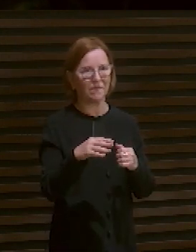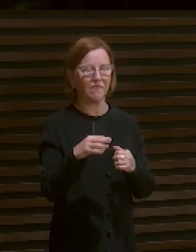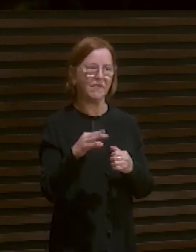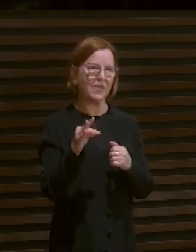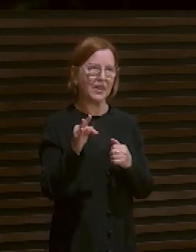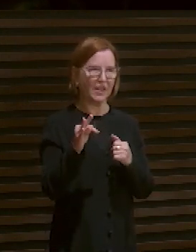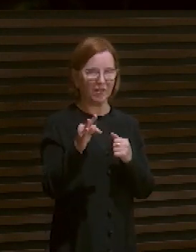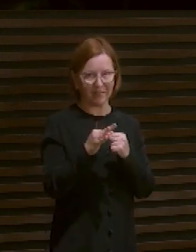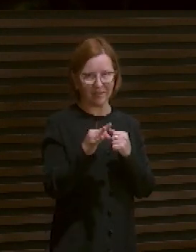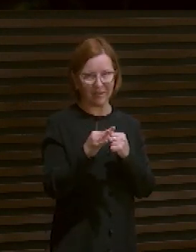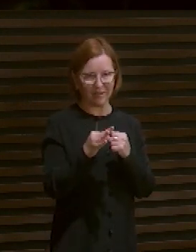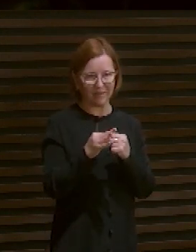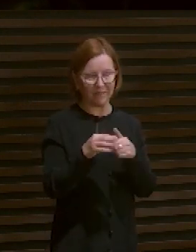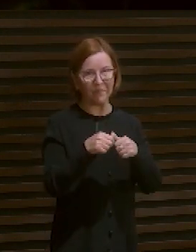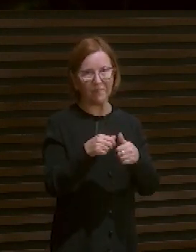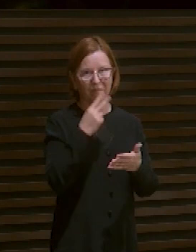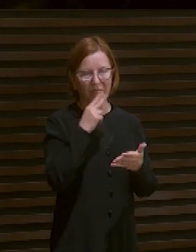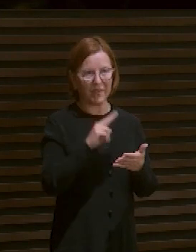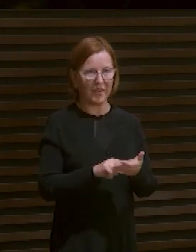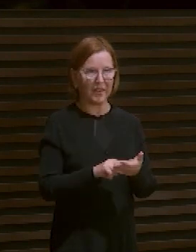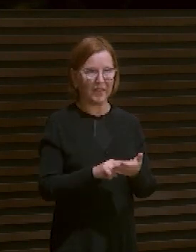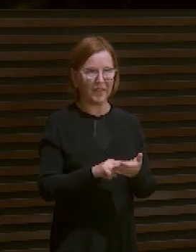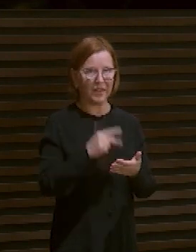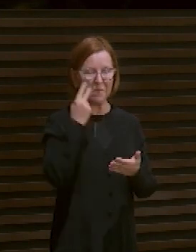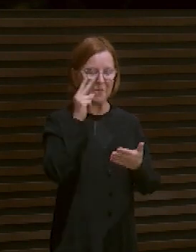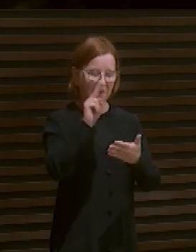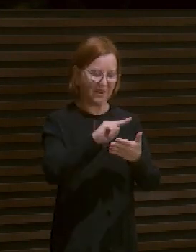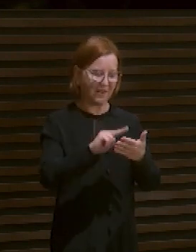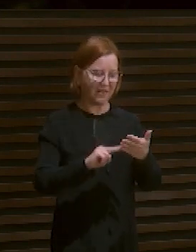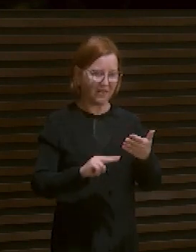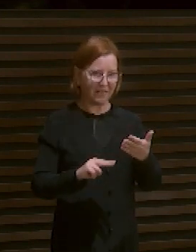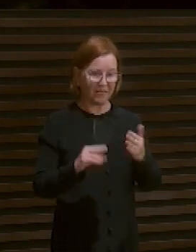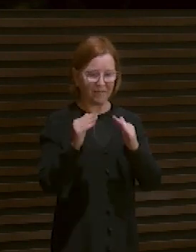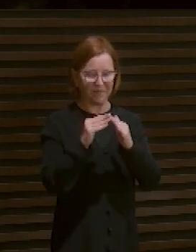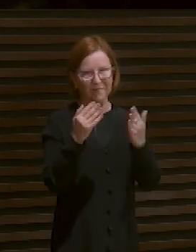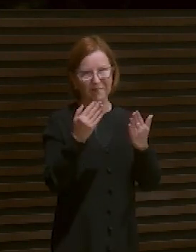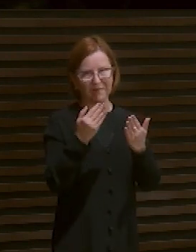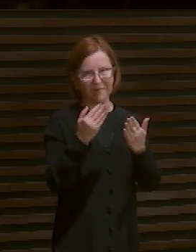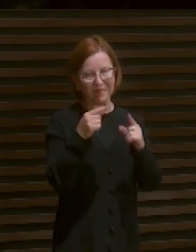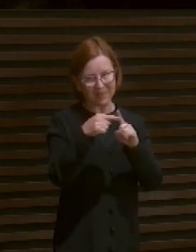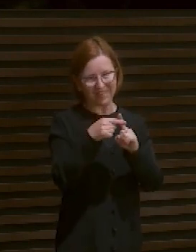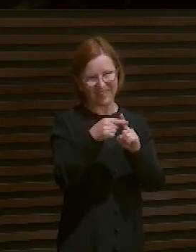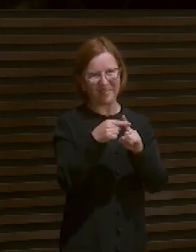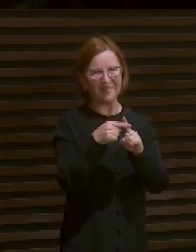Essas cartas, elas eram para ser lidas na igreja.